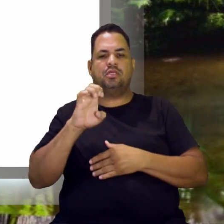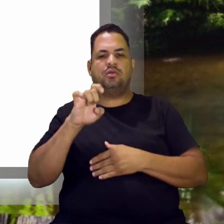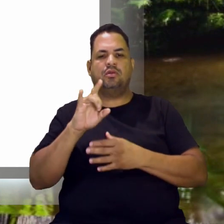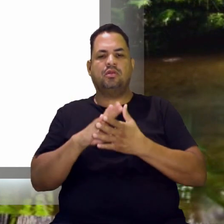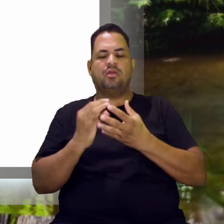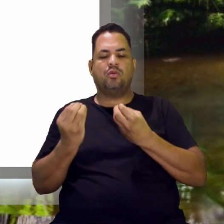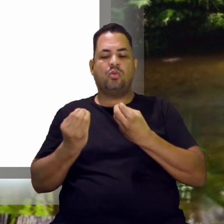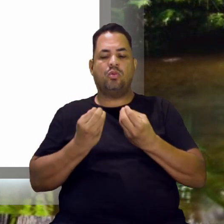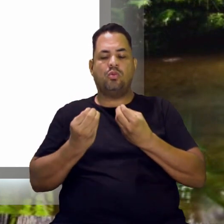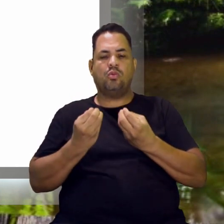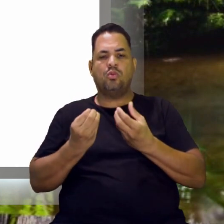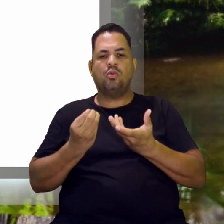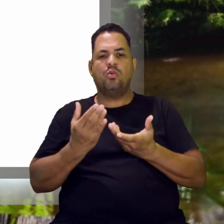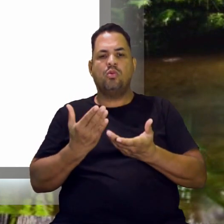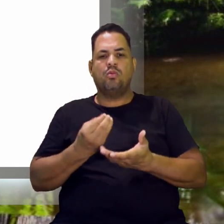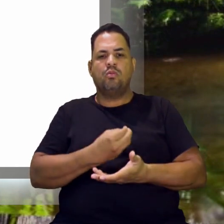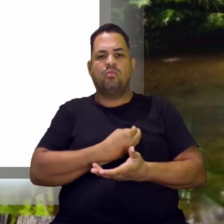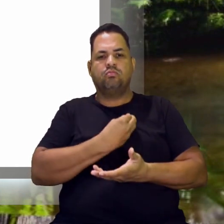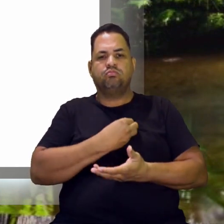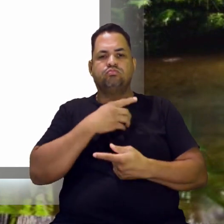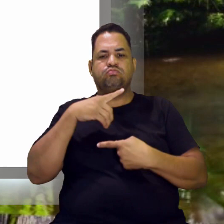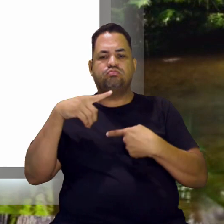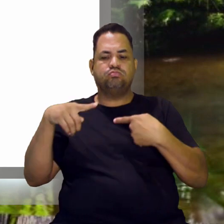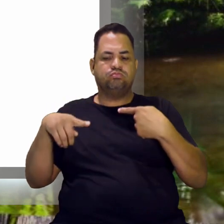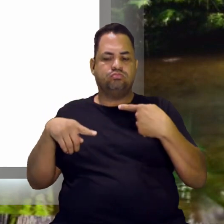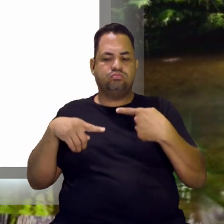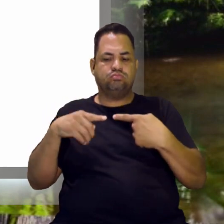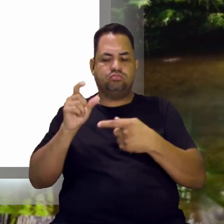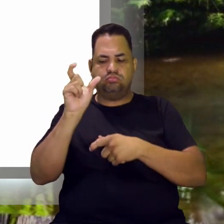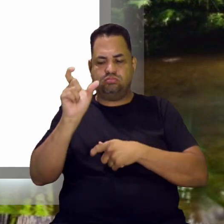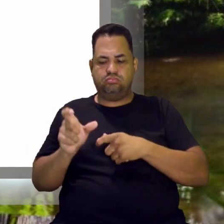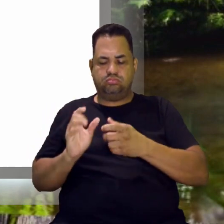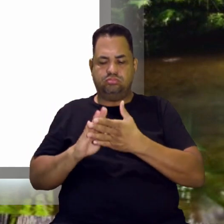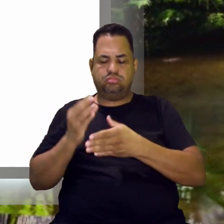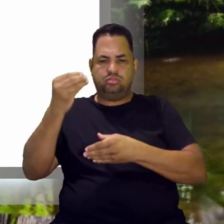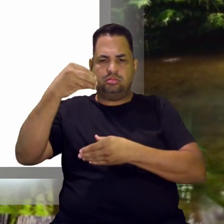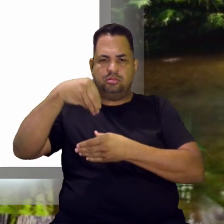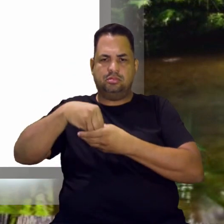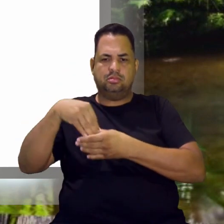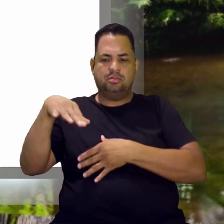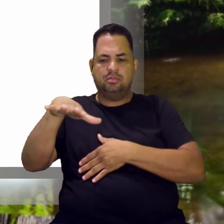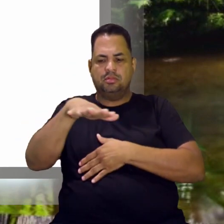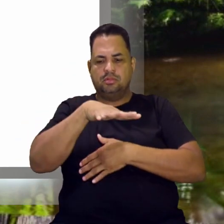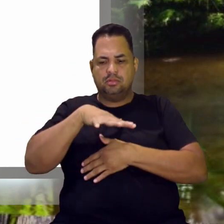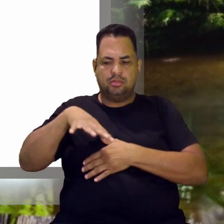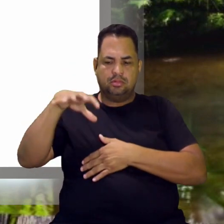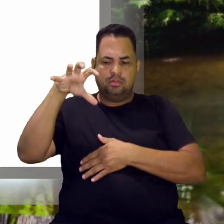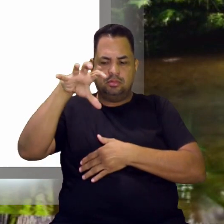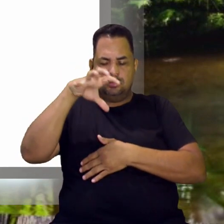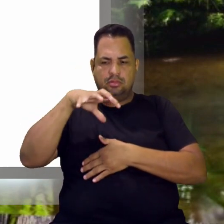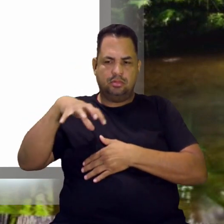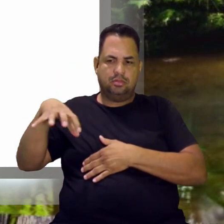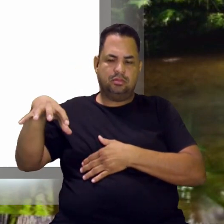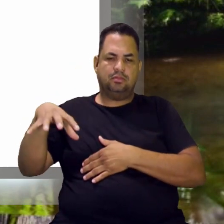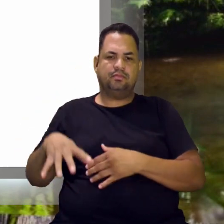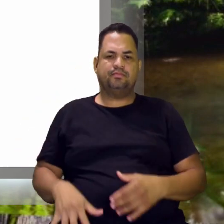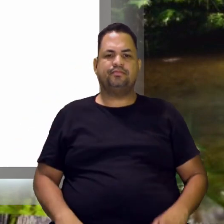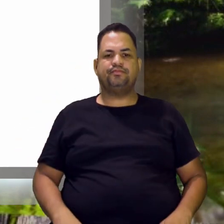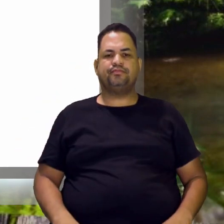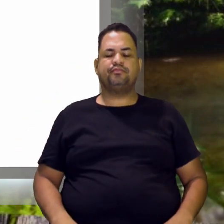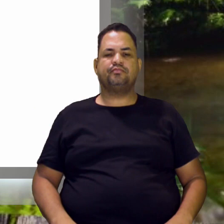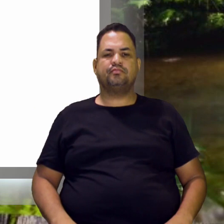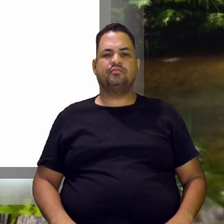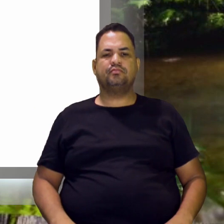o modo de vida ou o papel que o indivíduo desempenha dentro de uma determinada região. Isso seria o